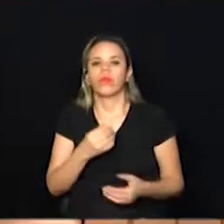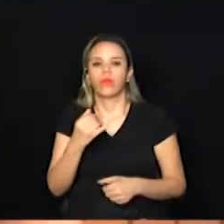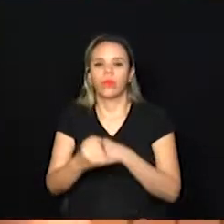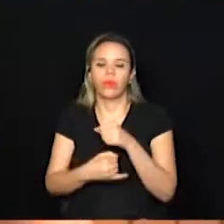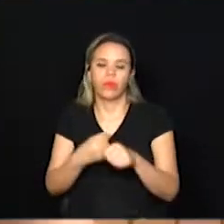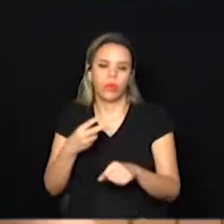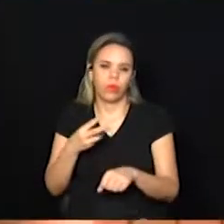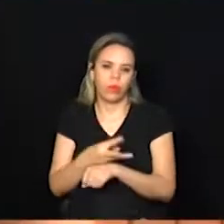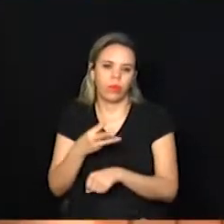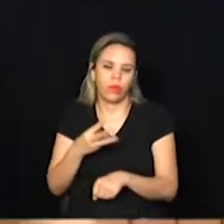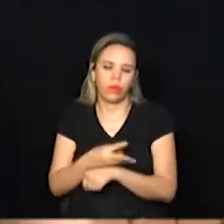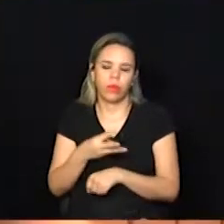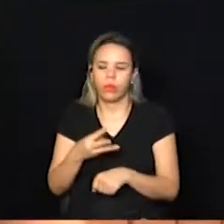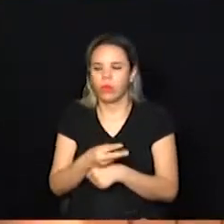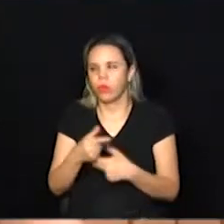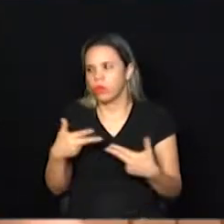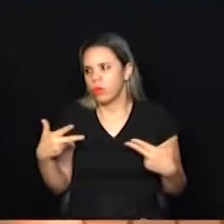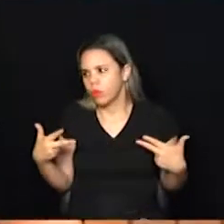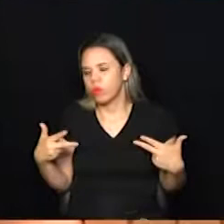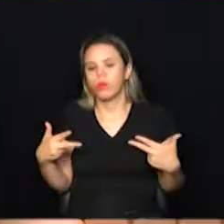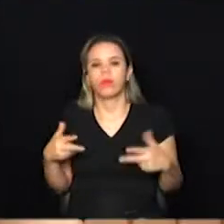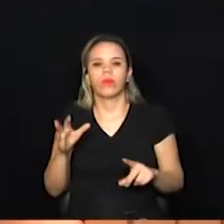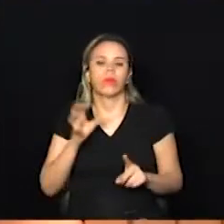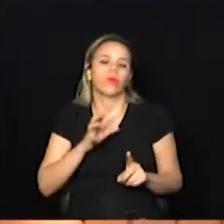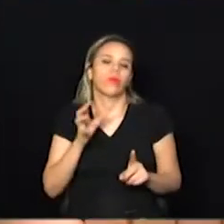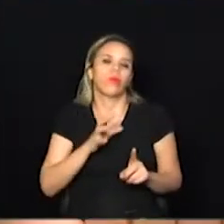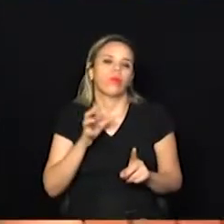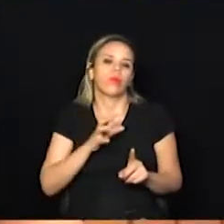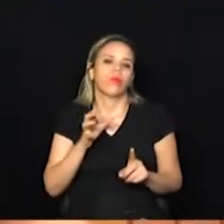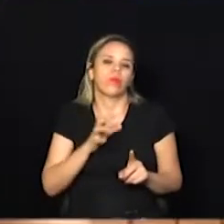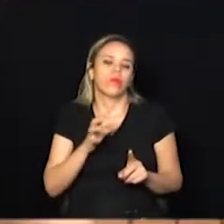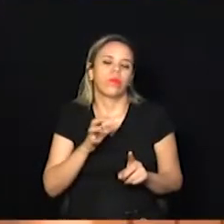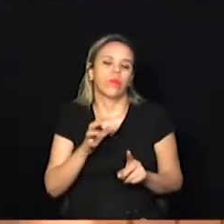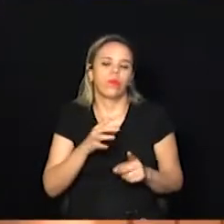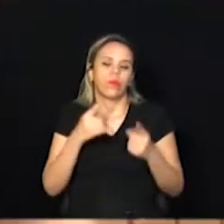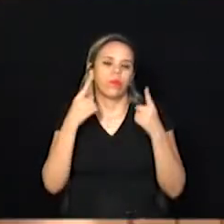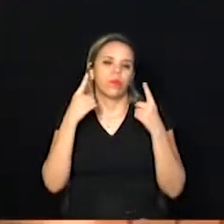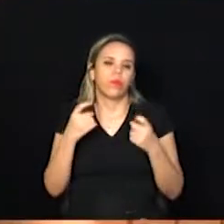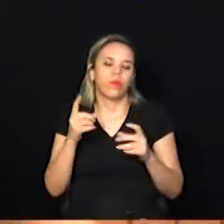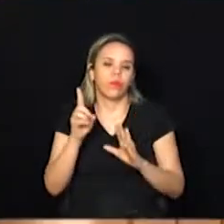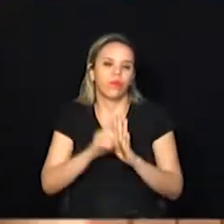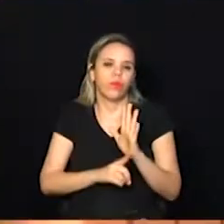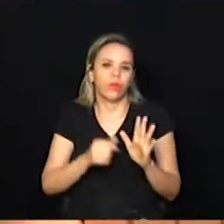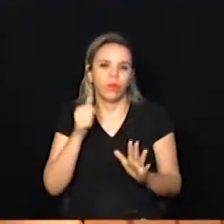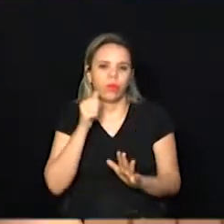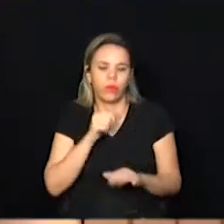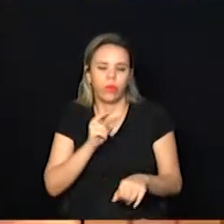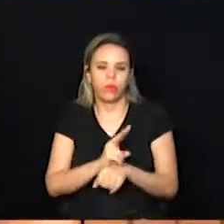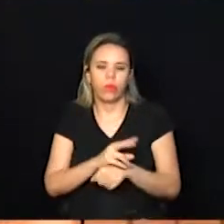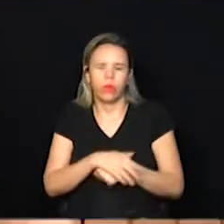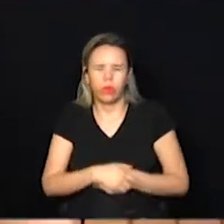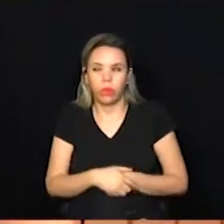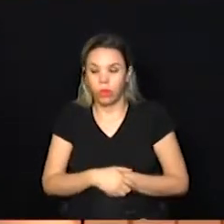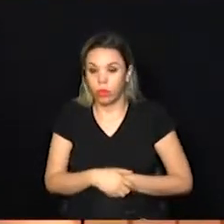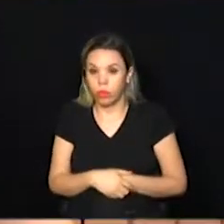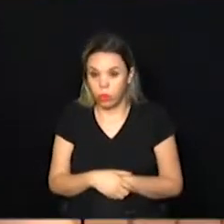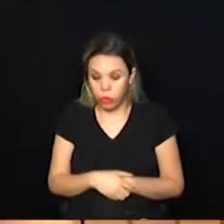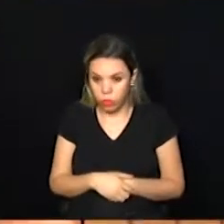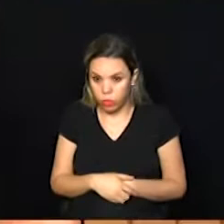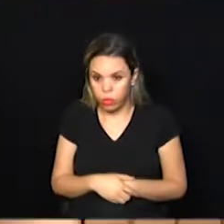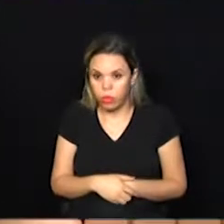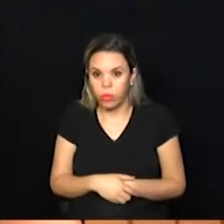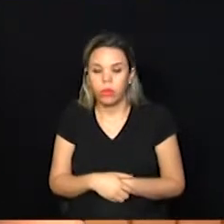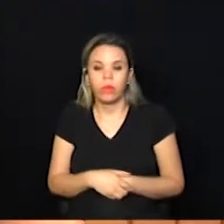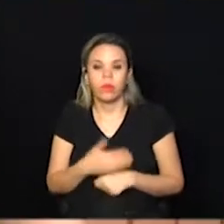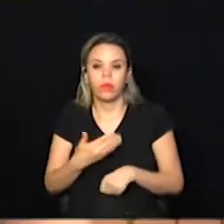WhatsApp, enfim, para tanto violar, né, as medidas protetivas, quanto mesmo